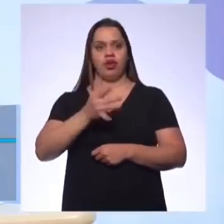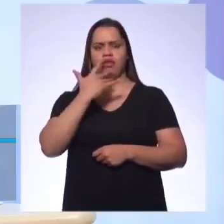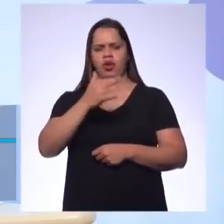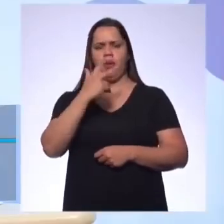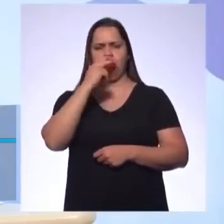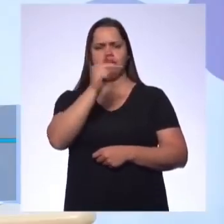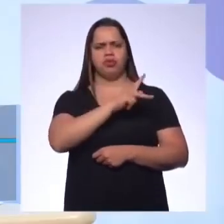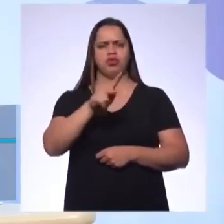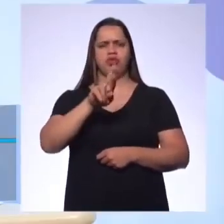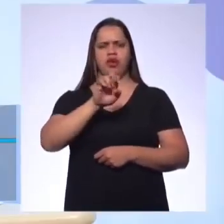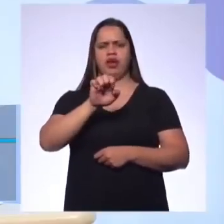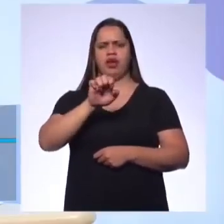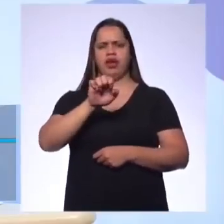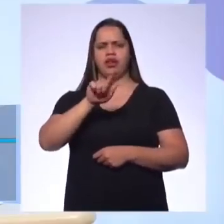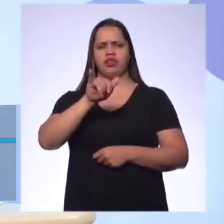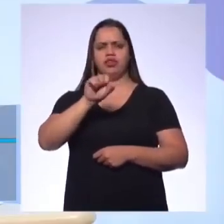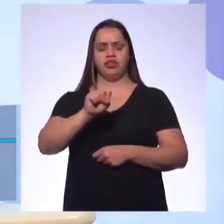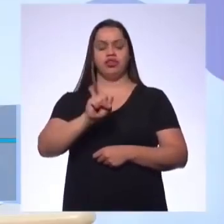Regnes, se não for, desculpa, tá?